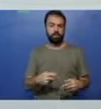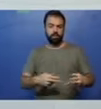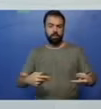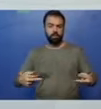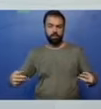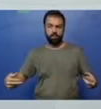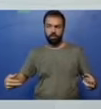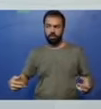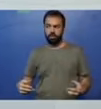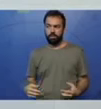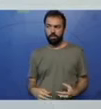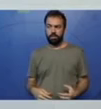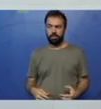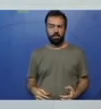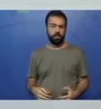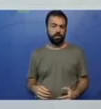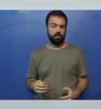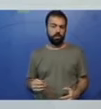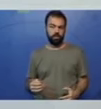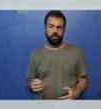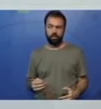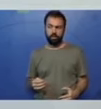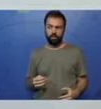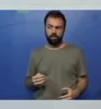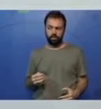de eu colocar figuras de